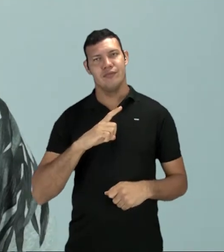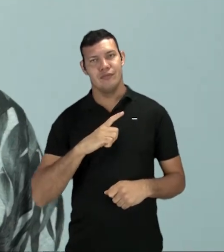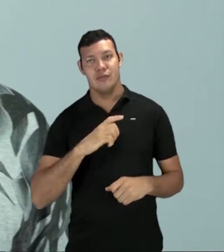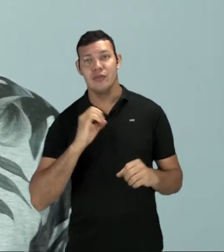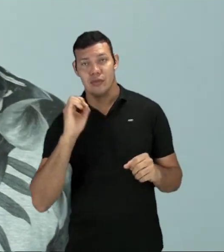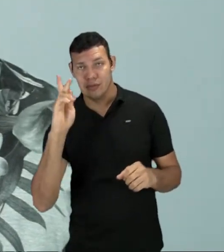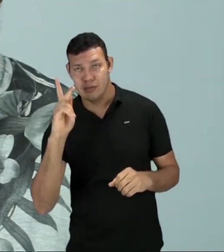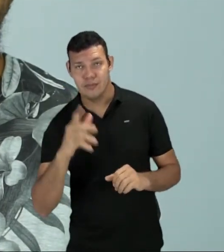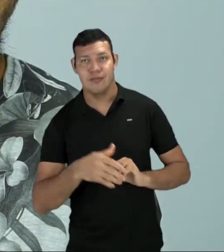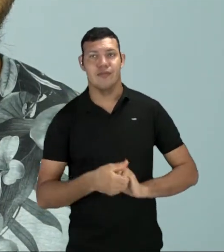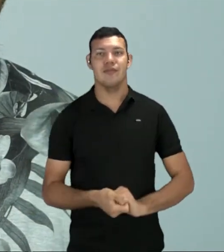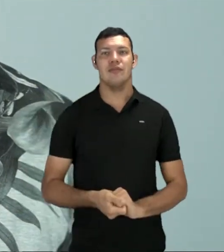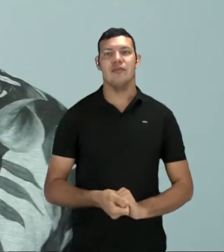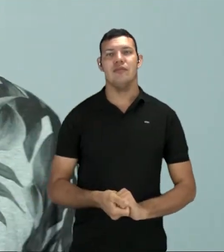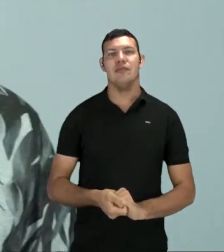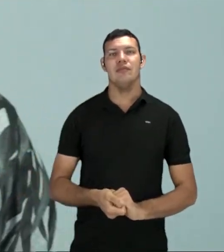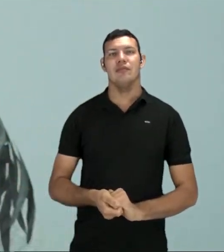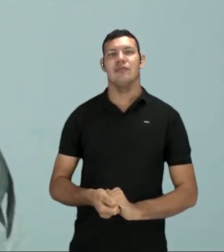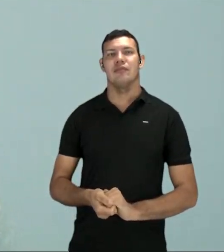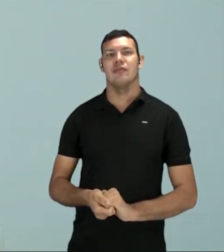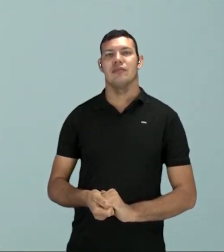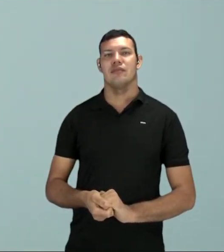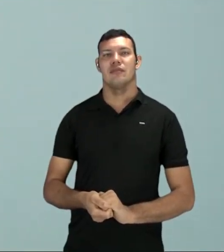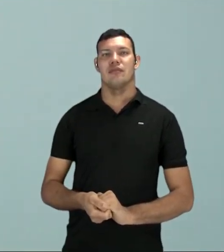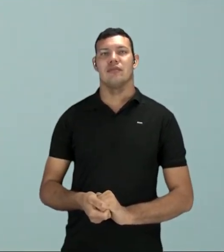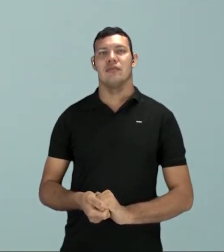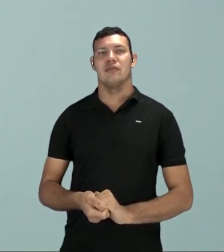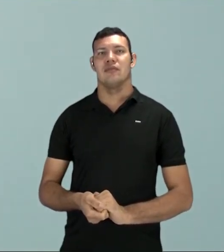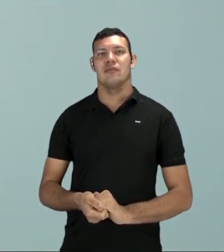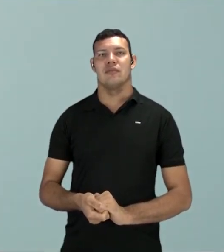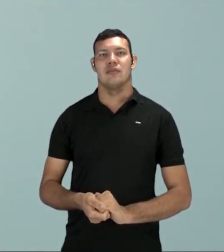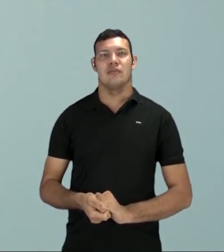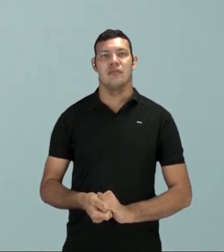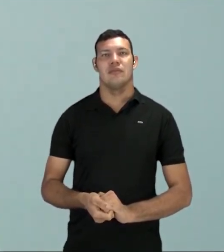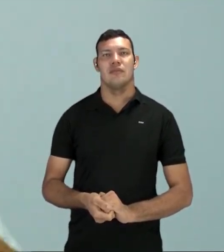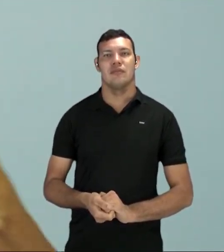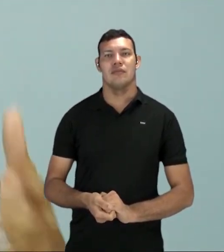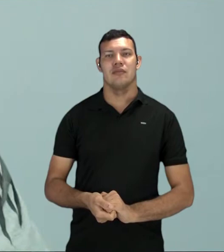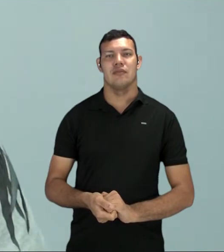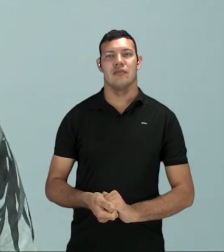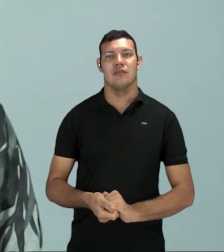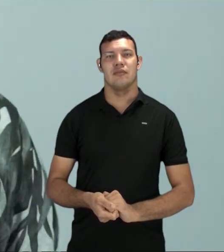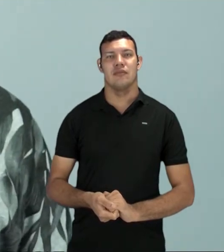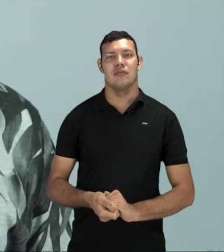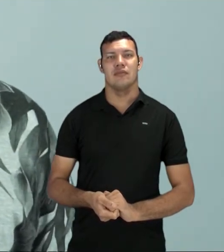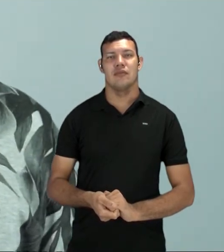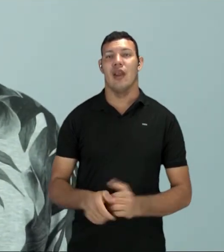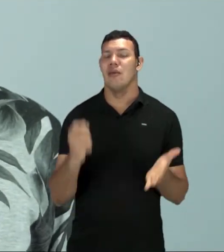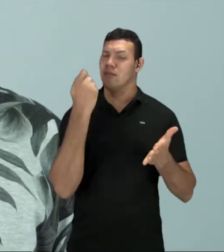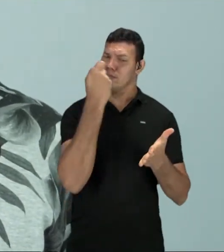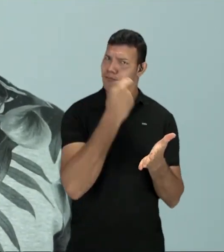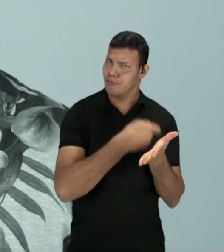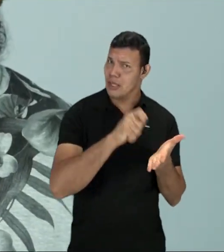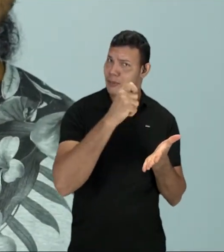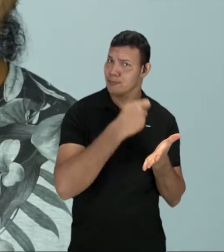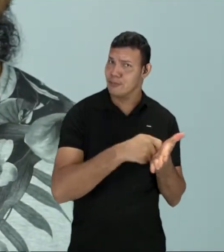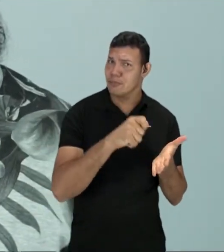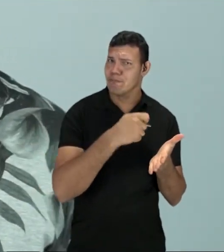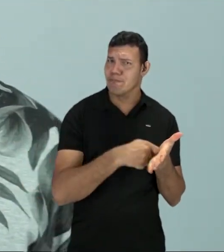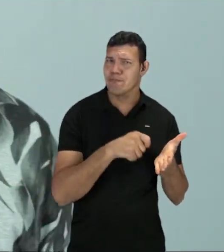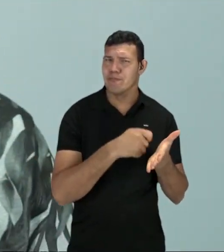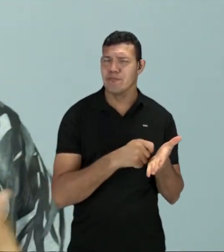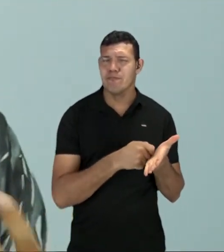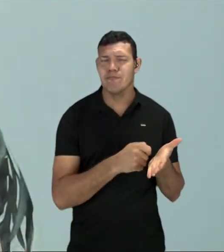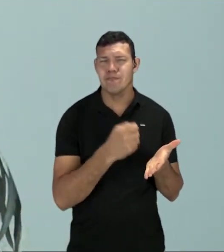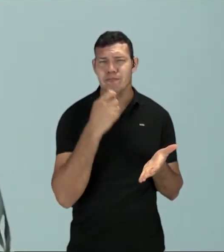Ok? Vamos caminhar um pouquinho. Acompanha aí, gente. Interessante que vocês vão tomando nota, escrevendo aquilo que acham mais